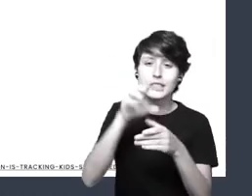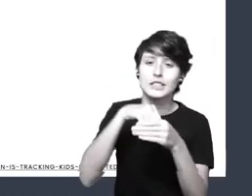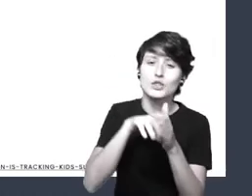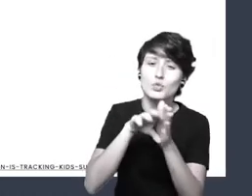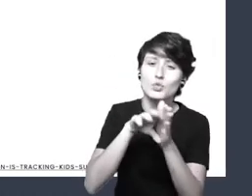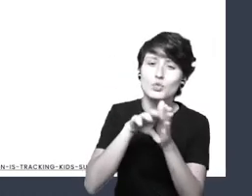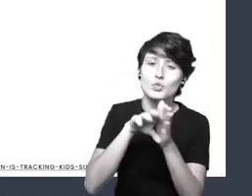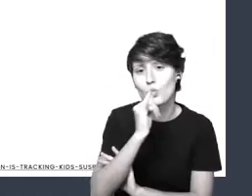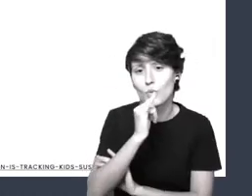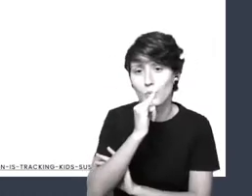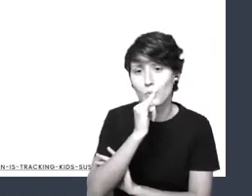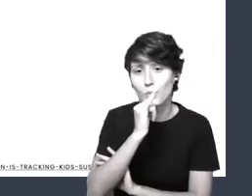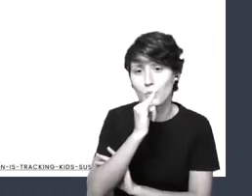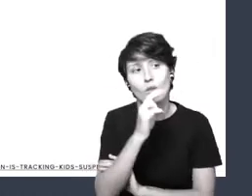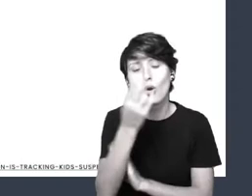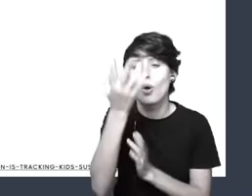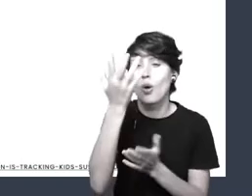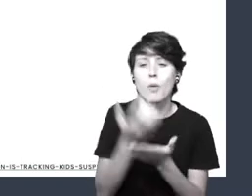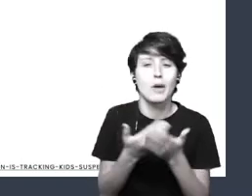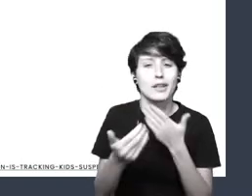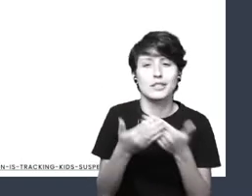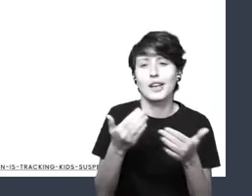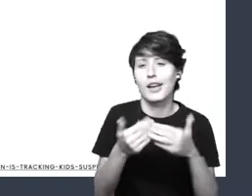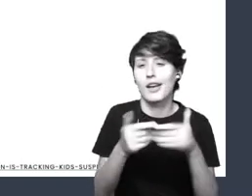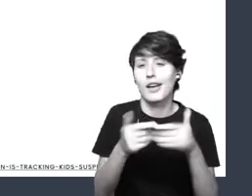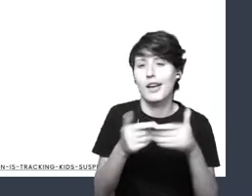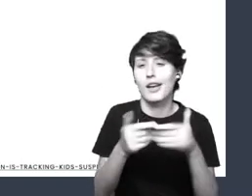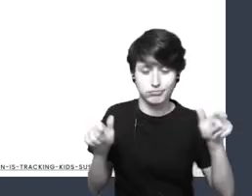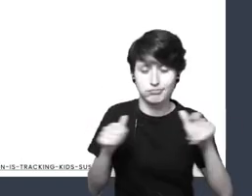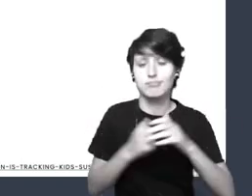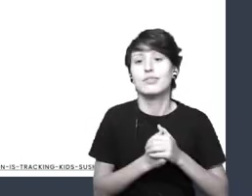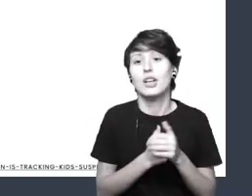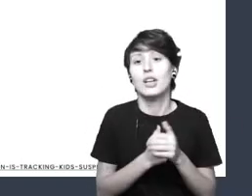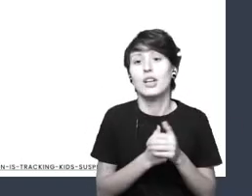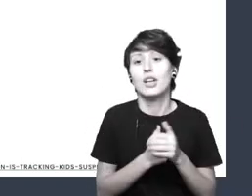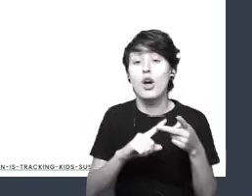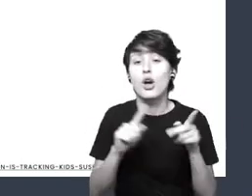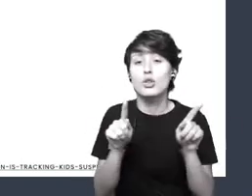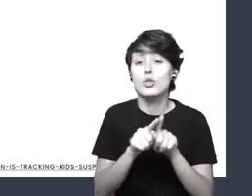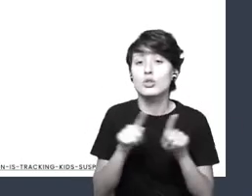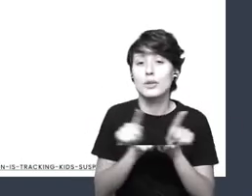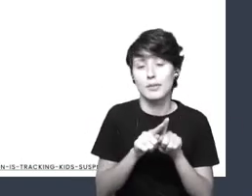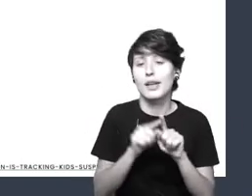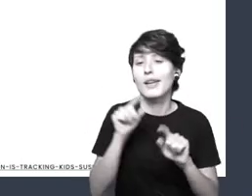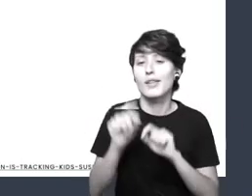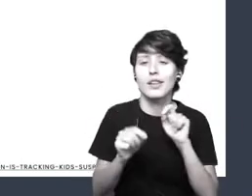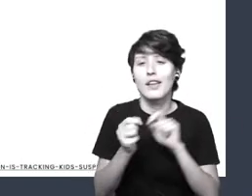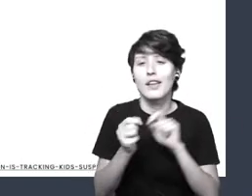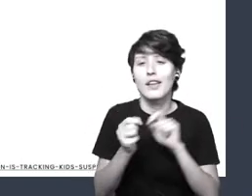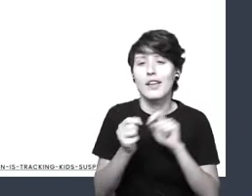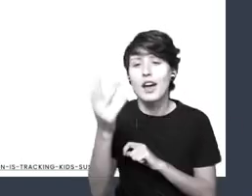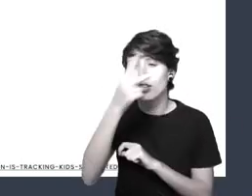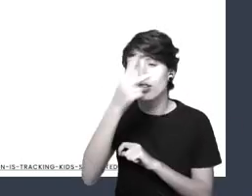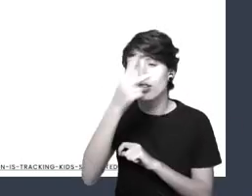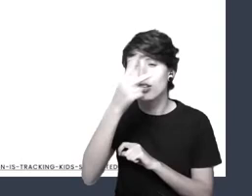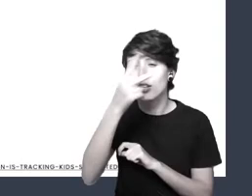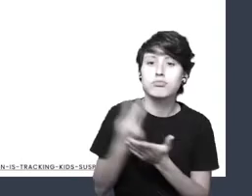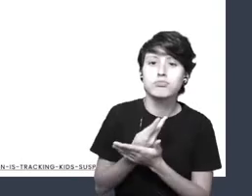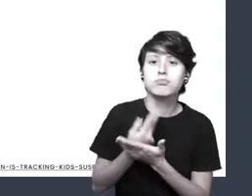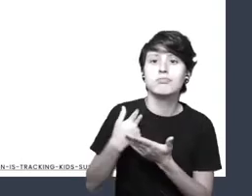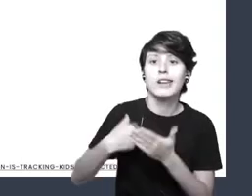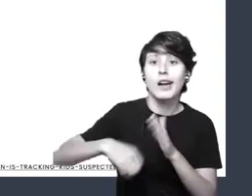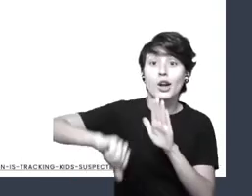e ela pode ser baixada por qualquer pessoa. A outra parte, o outro lado, é que muitos dos alegados crimes,